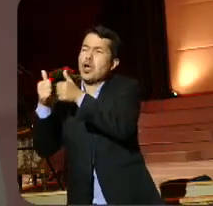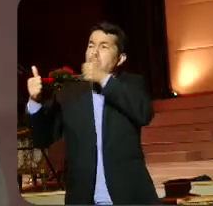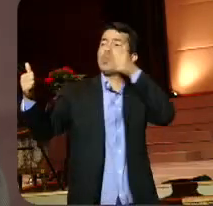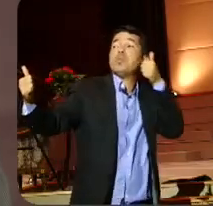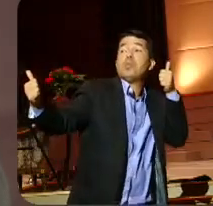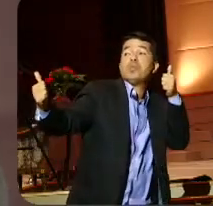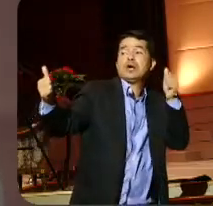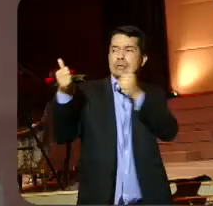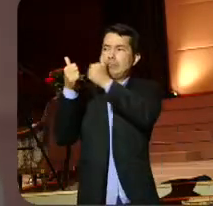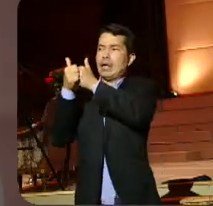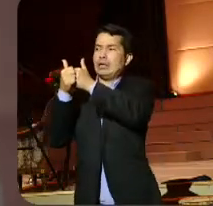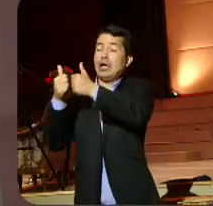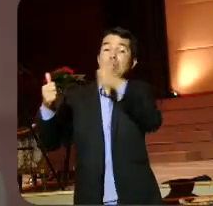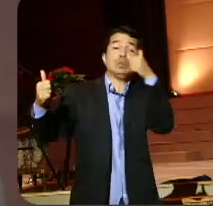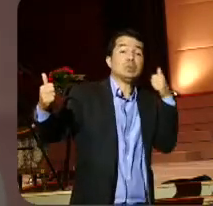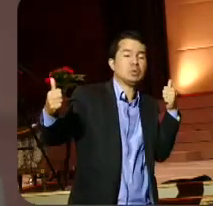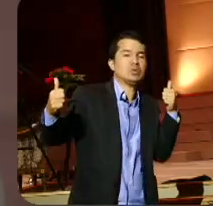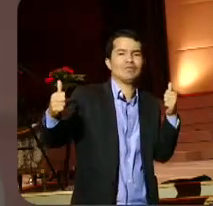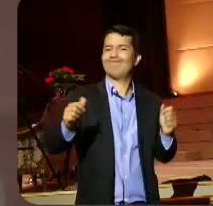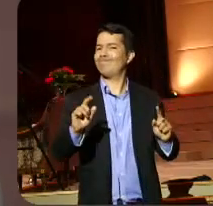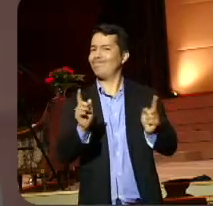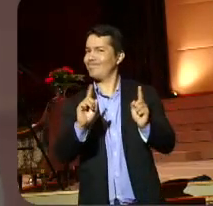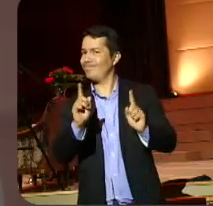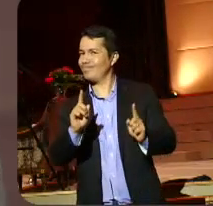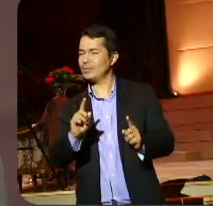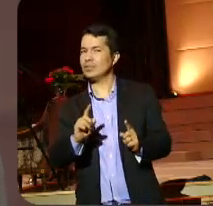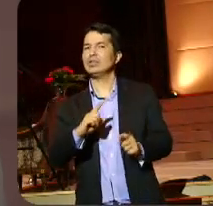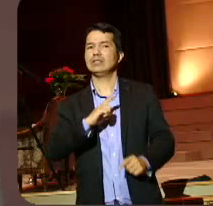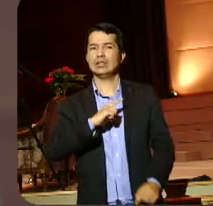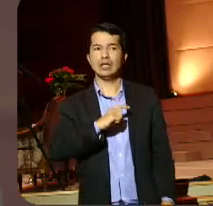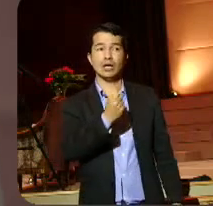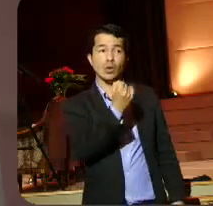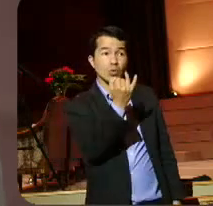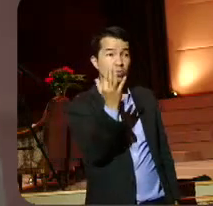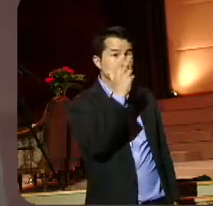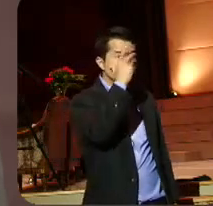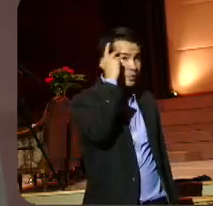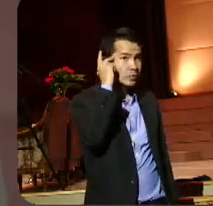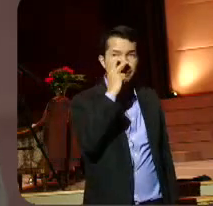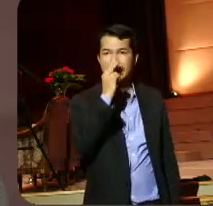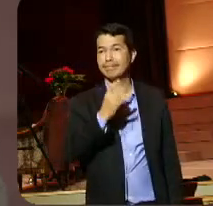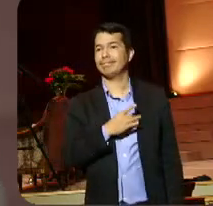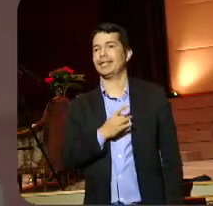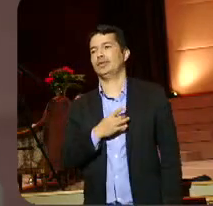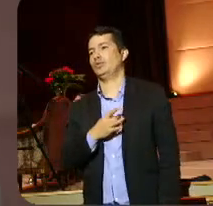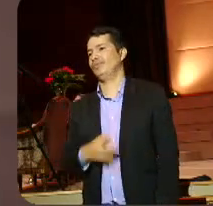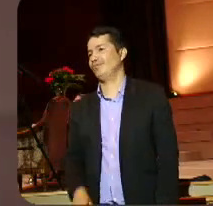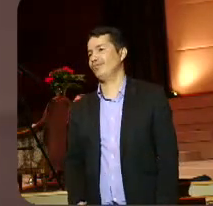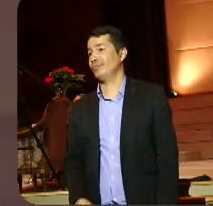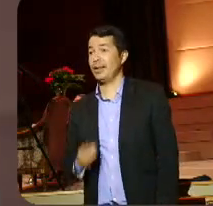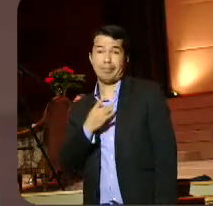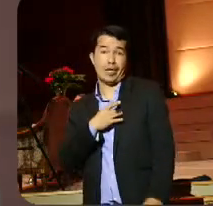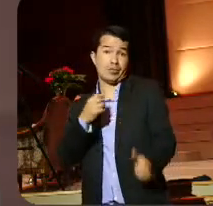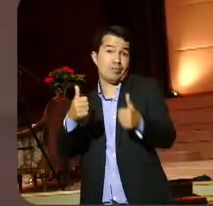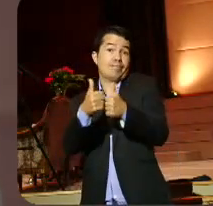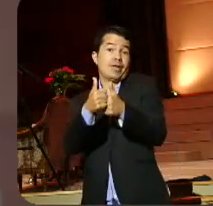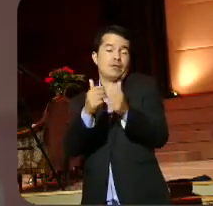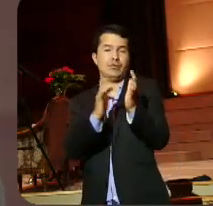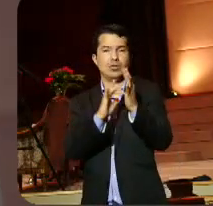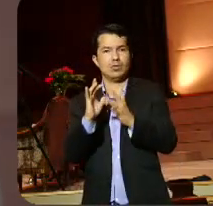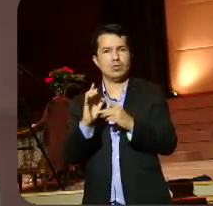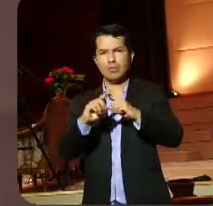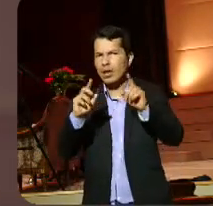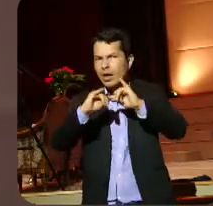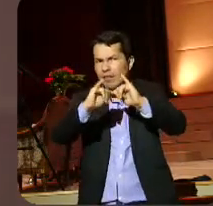Tem muita gente que tem medo de tomar decisões sérias. Mas não tem jeito. Ou você toma uma decisão